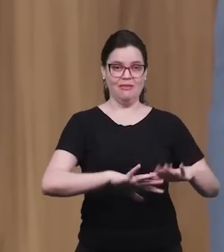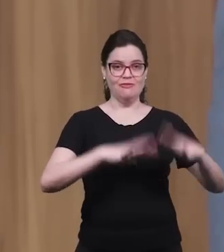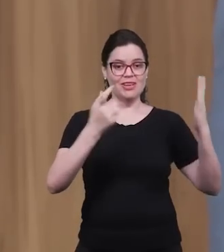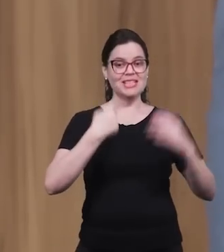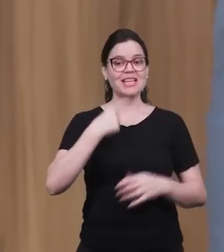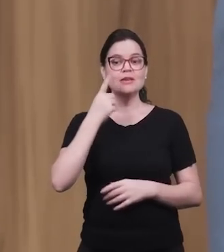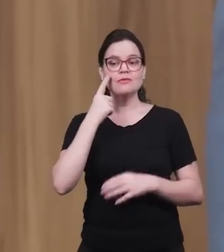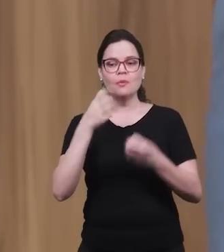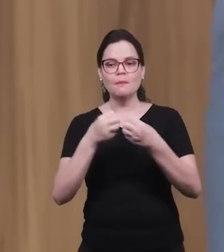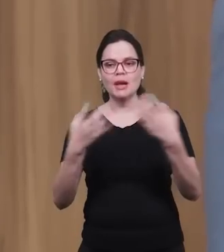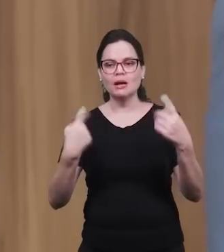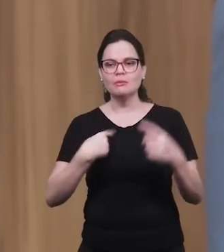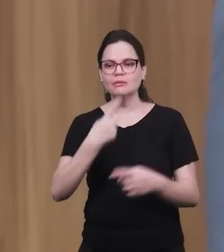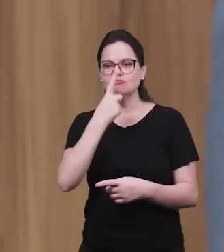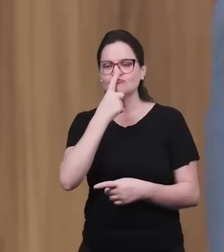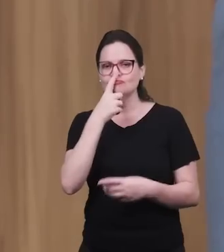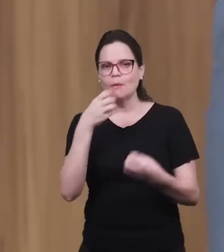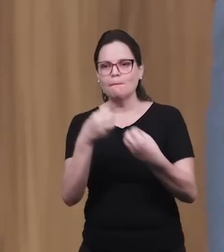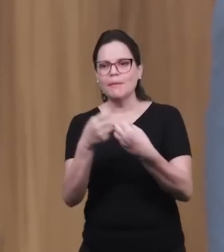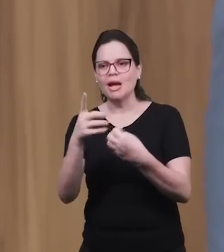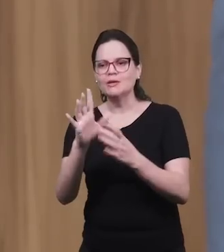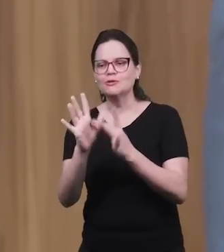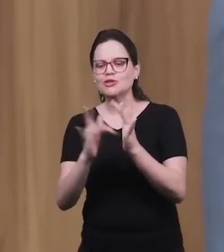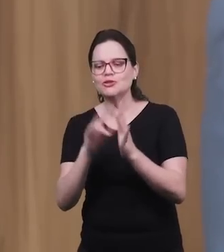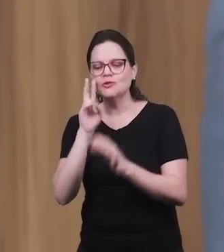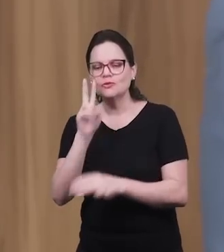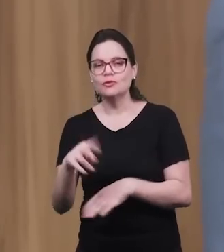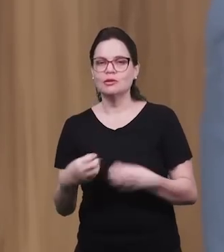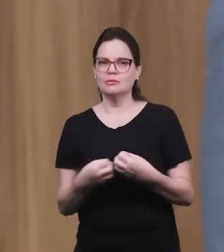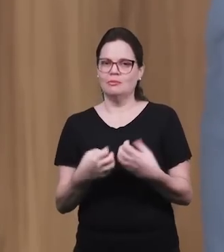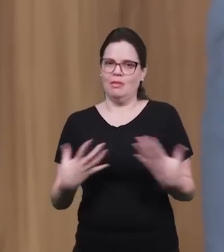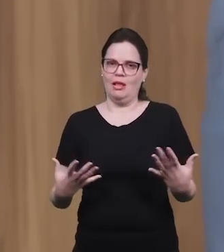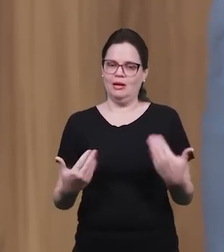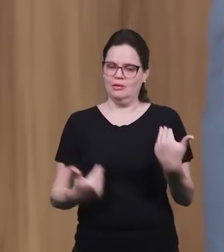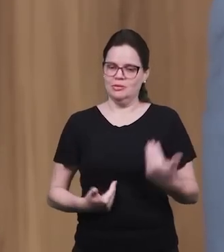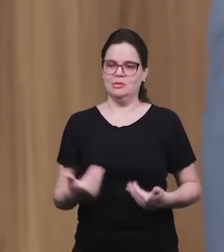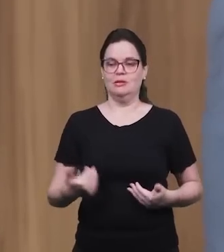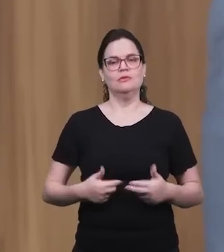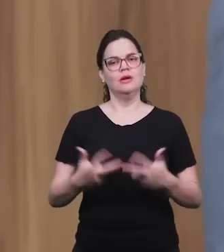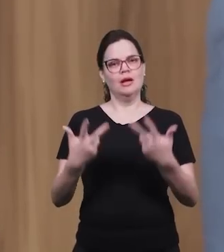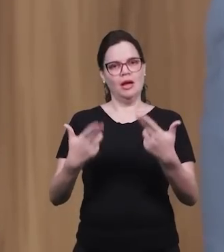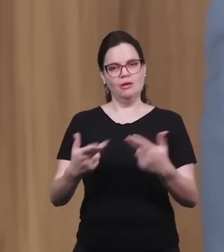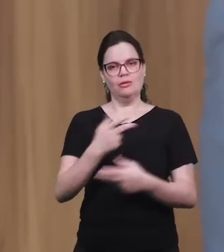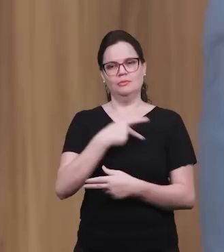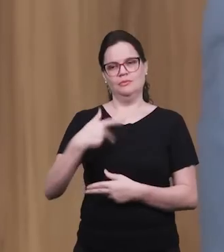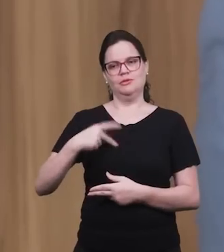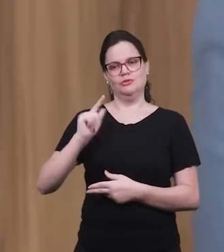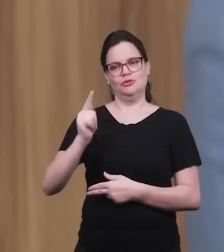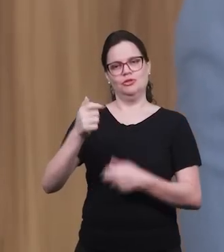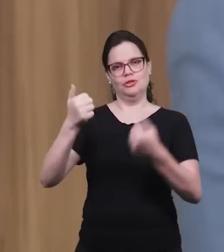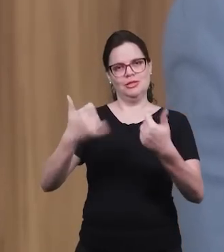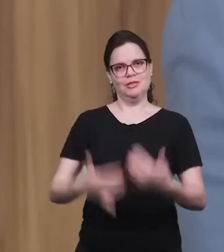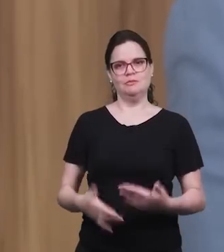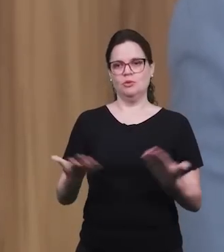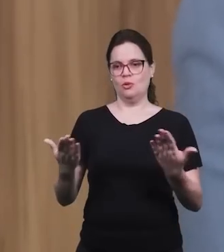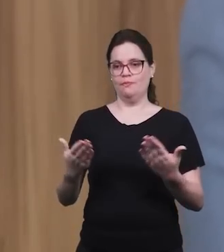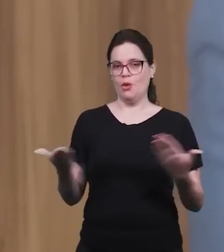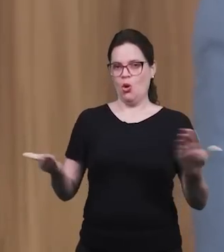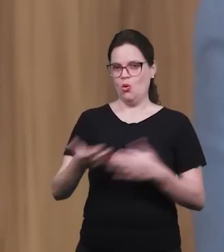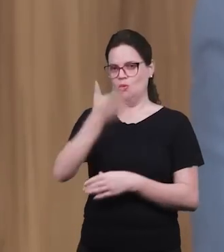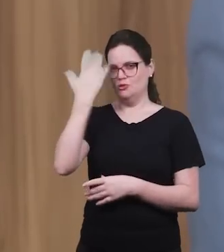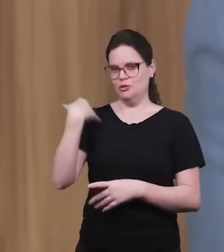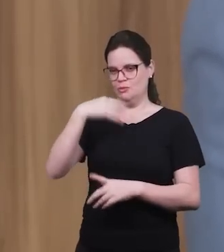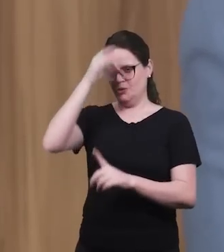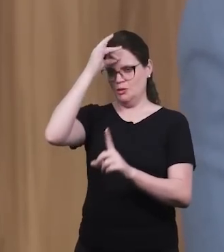esse mistério, a bênção do Espírito Santo, como o pastor Gedeuti colocou, não é para o mundo, mas é para o servo, é para a igreja